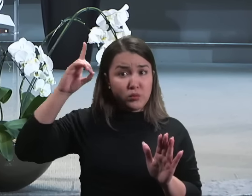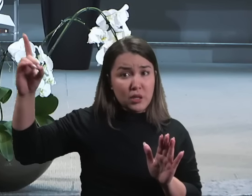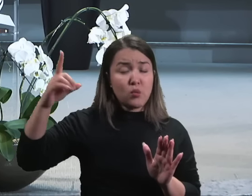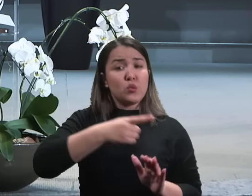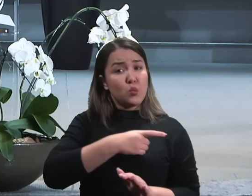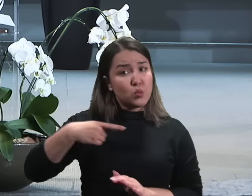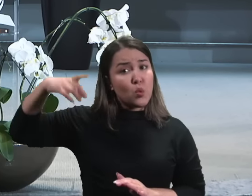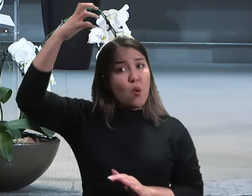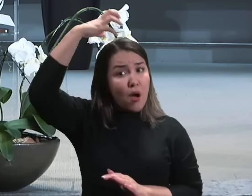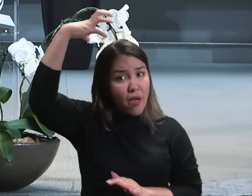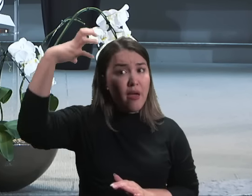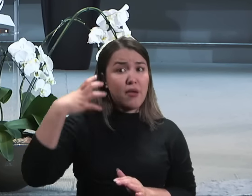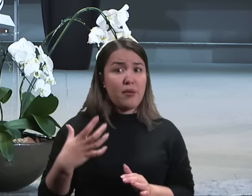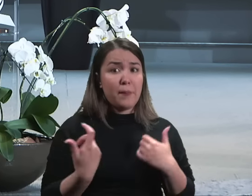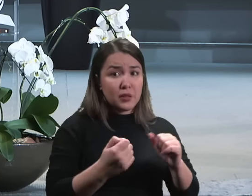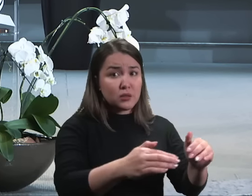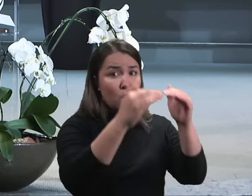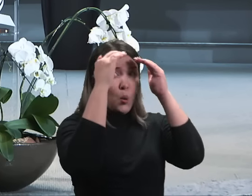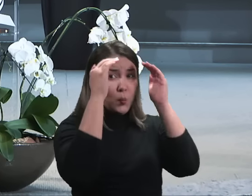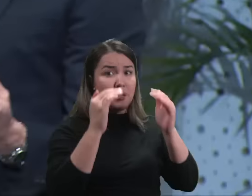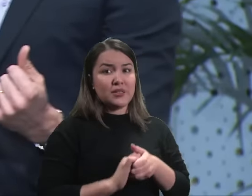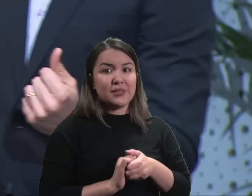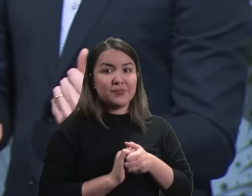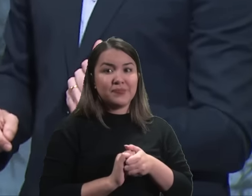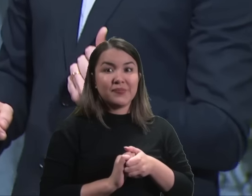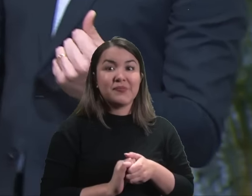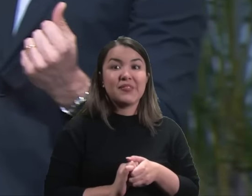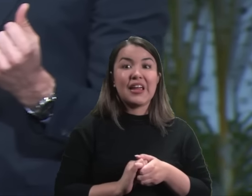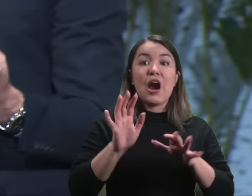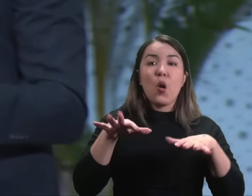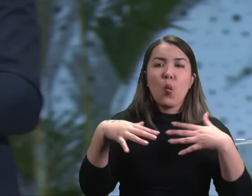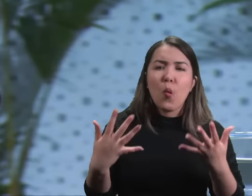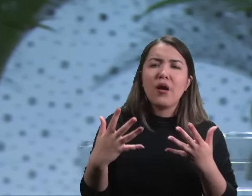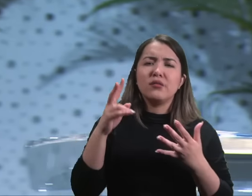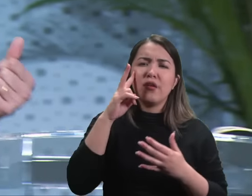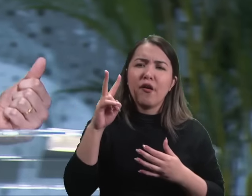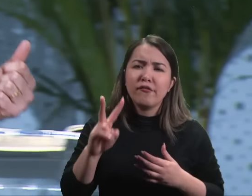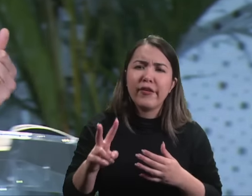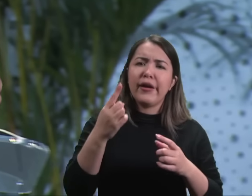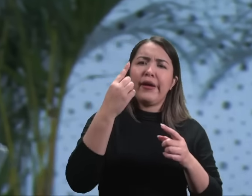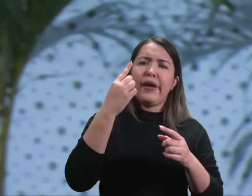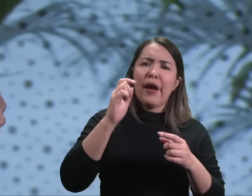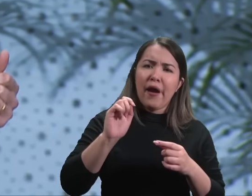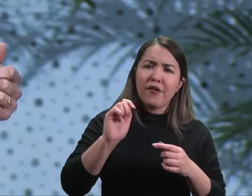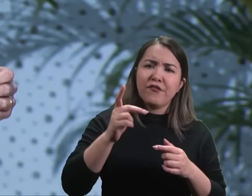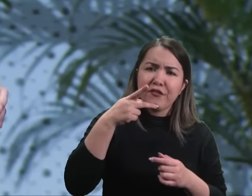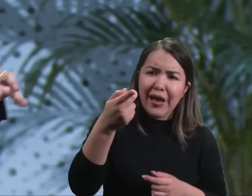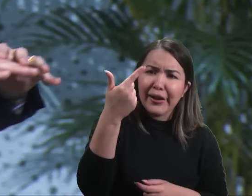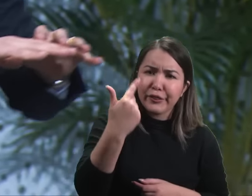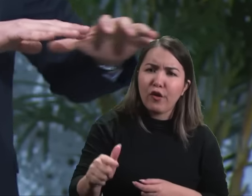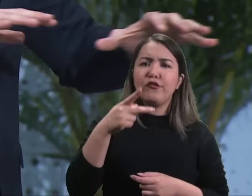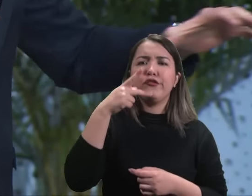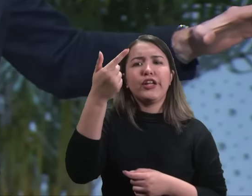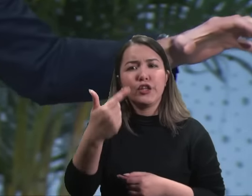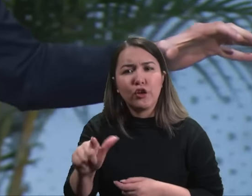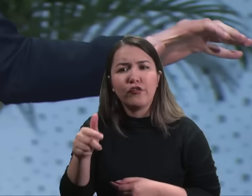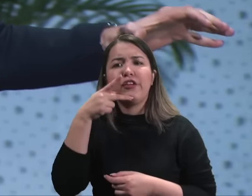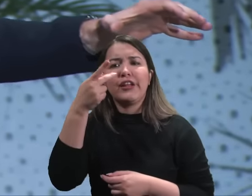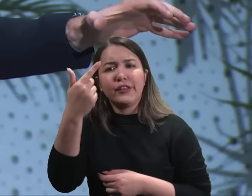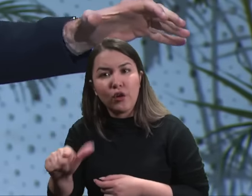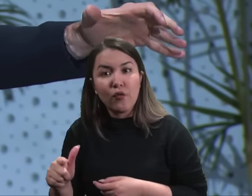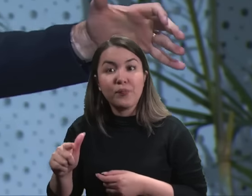é Deus e quando nós vemos a repetição na história nós vemos que na Idade